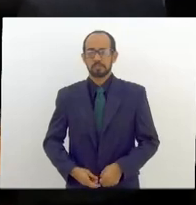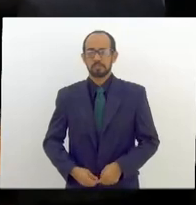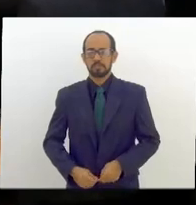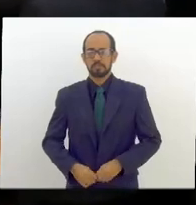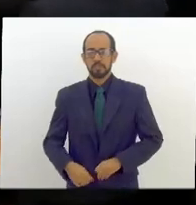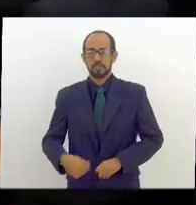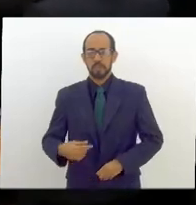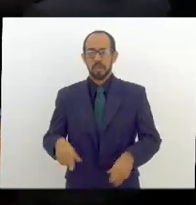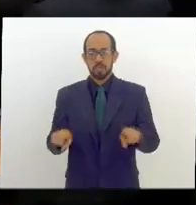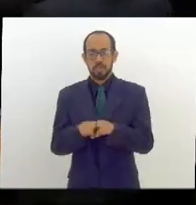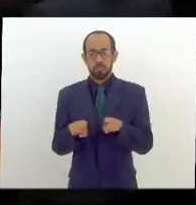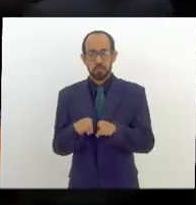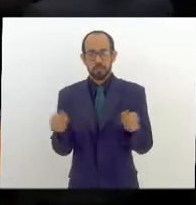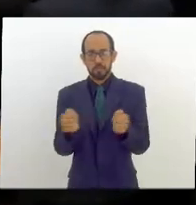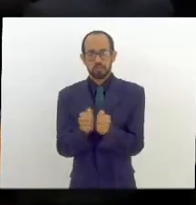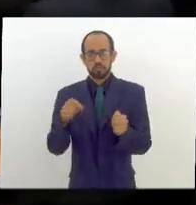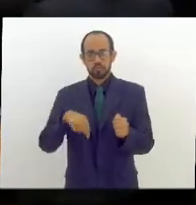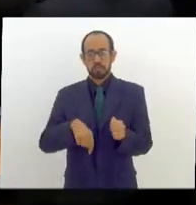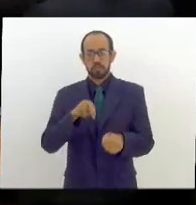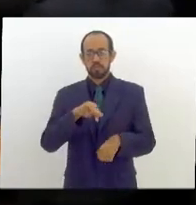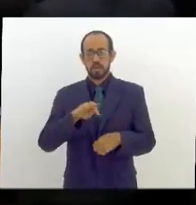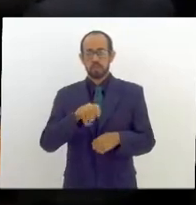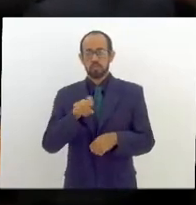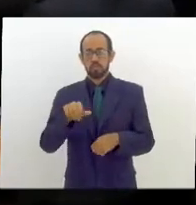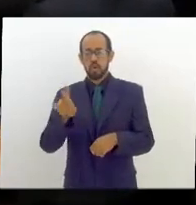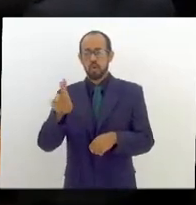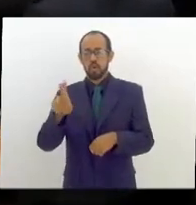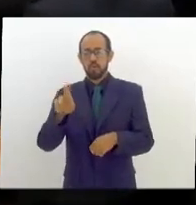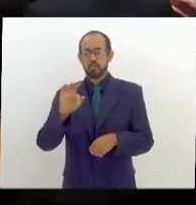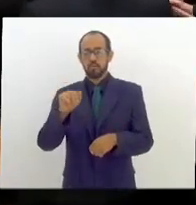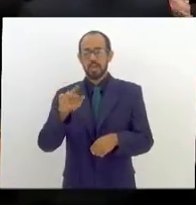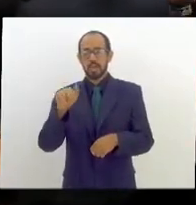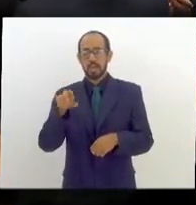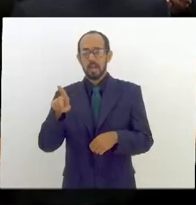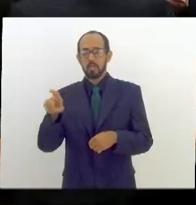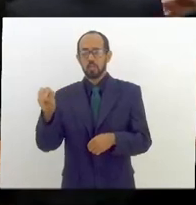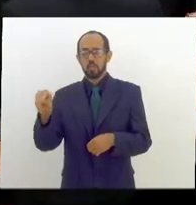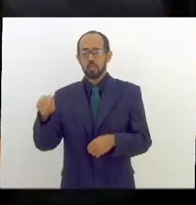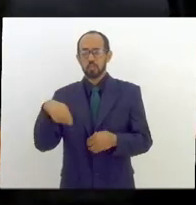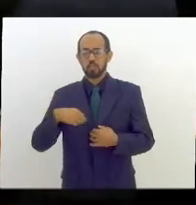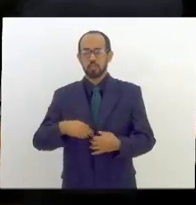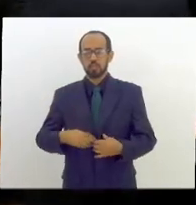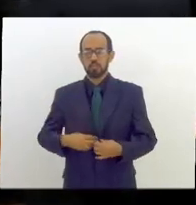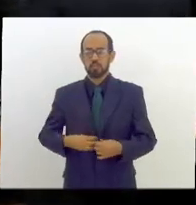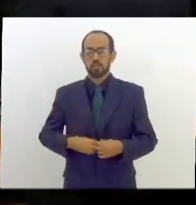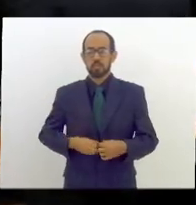Também para estar conosco o Major Brigadeiro do Ar, Fernando César da Costa e Silva Braga.